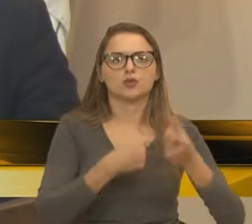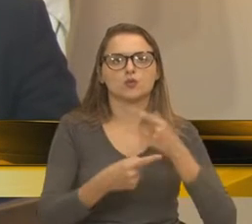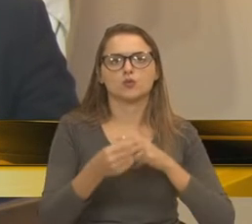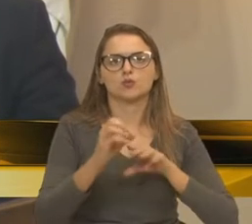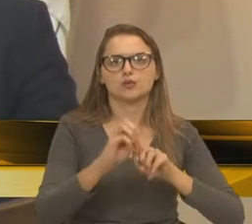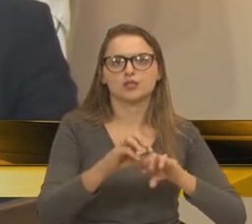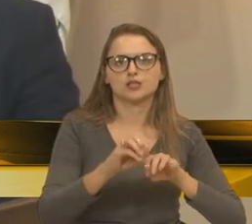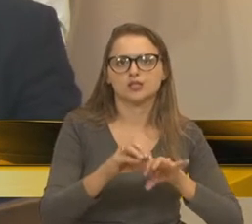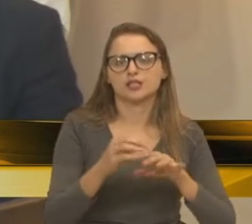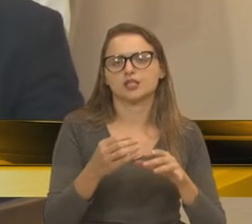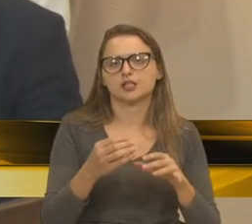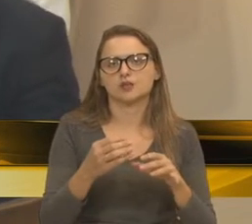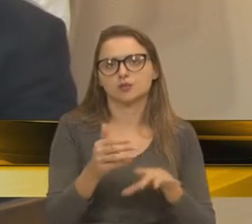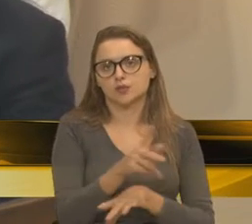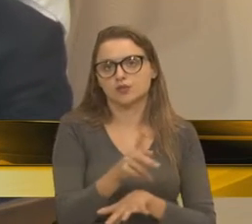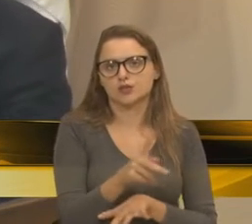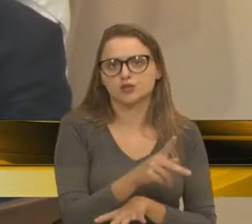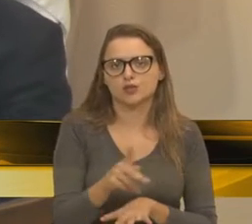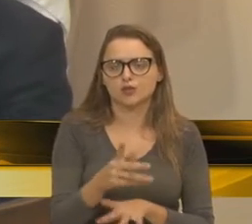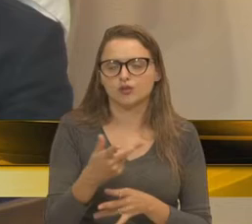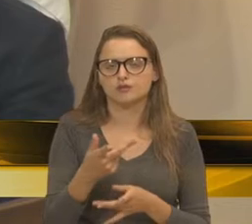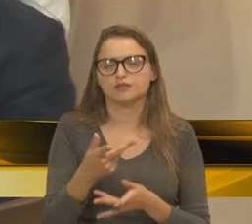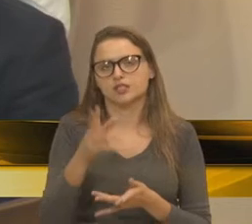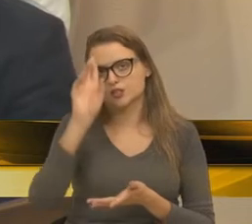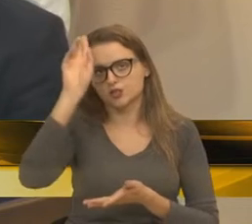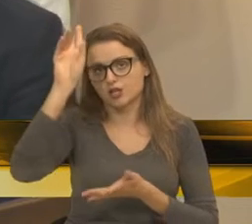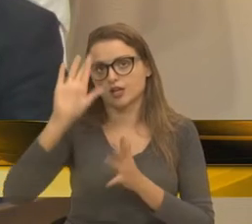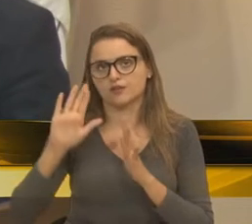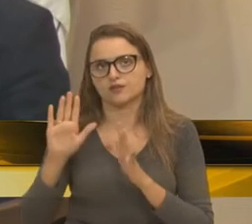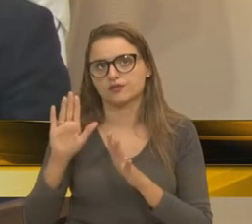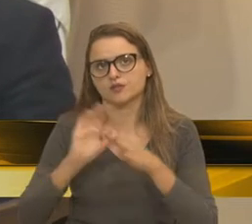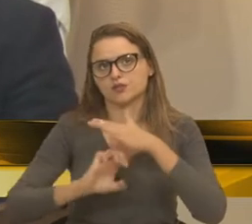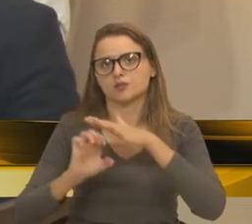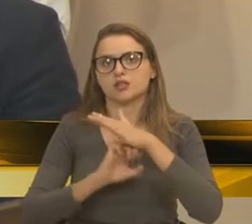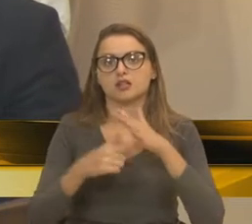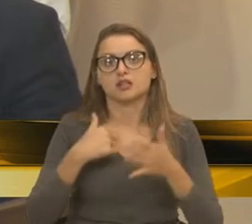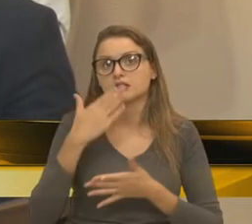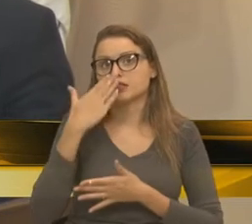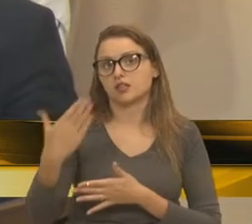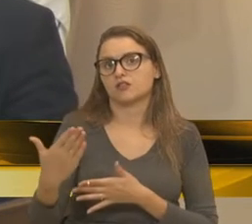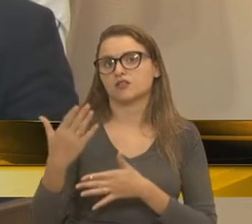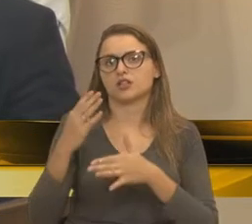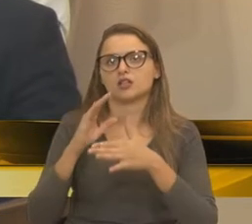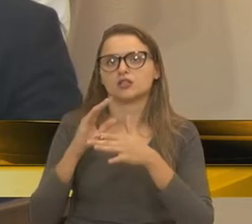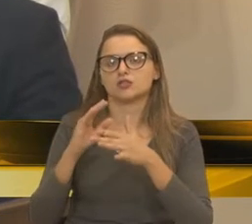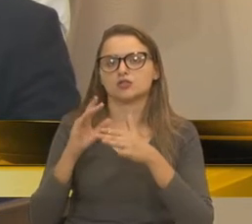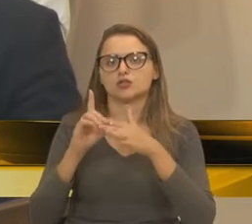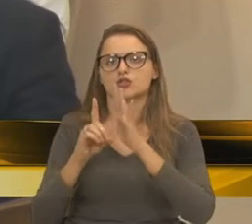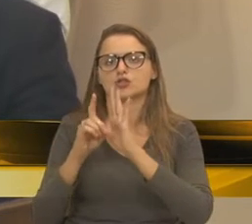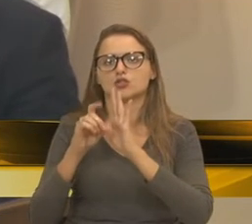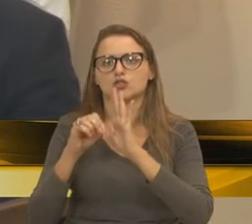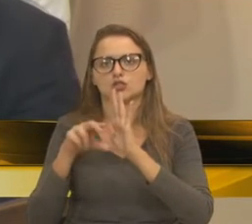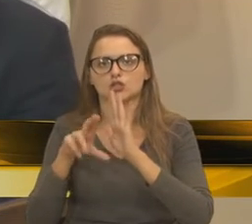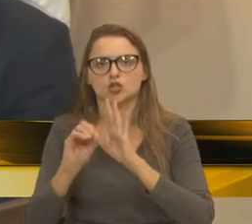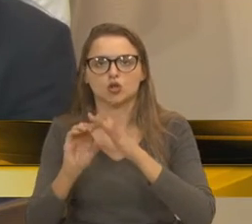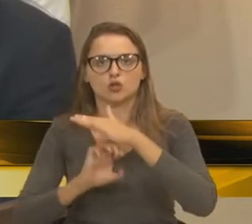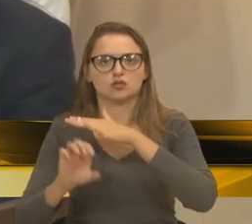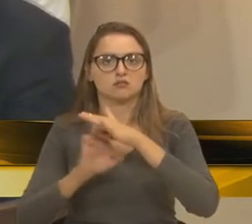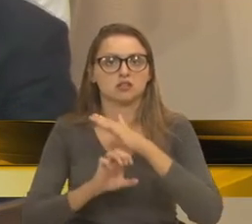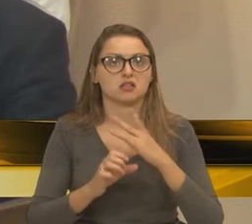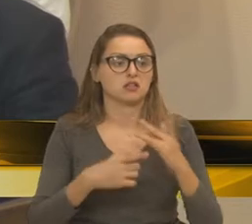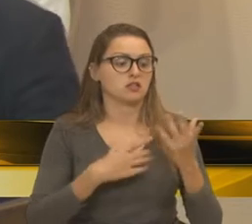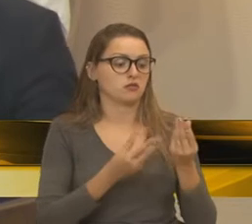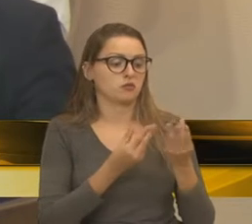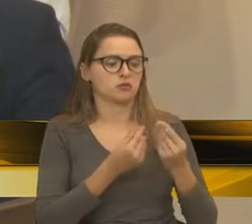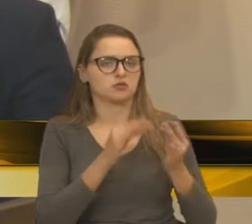sociais daquela região, falei na reunião almoço da SIC, na frente de empresários, houve um silêncio muito grande por parte dos empresários,